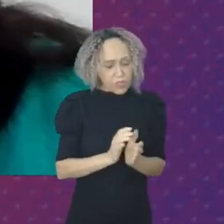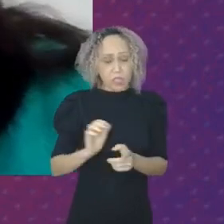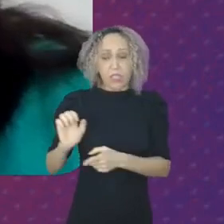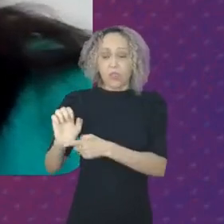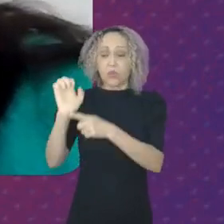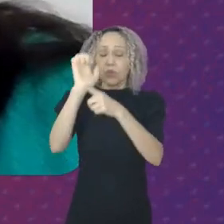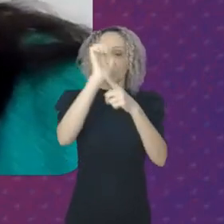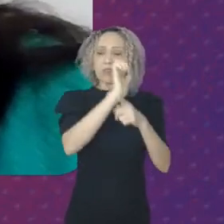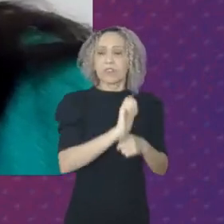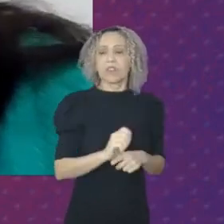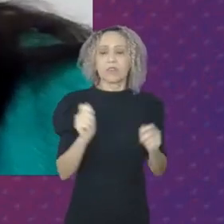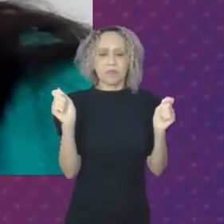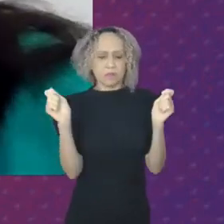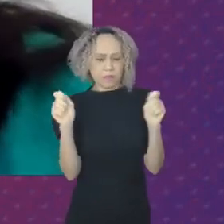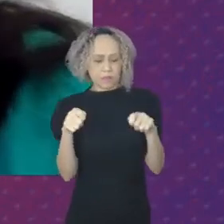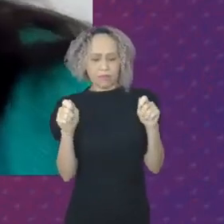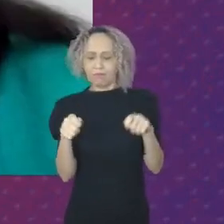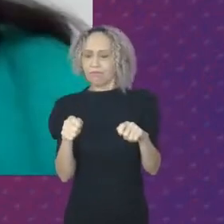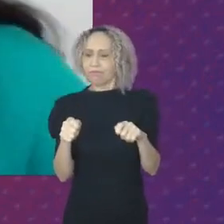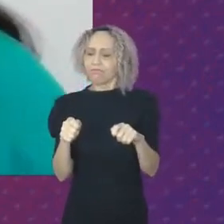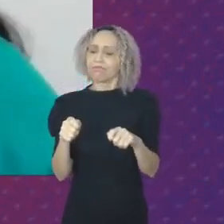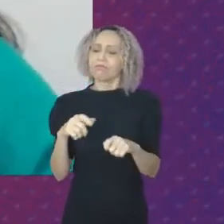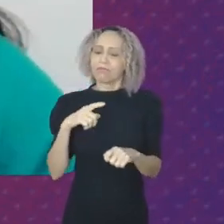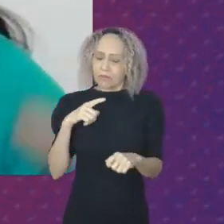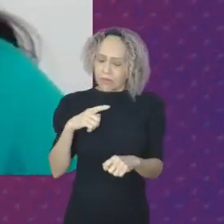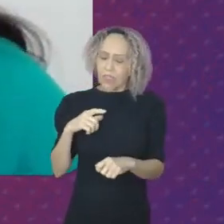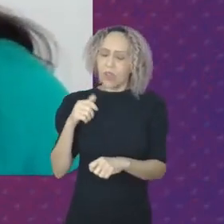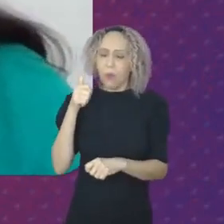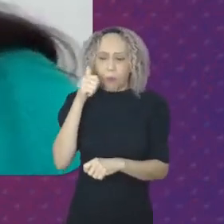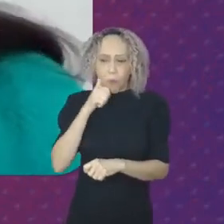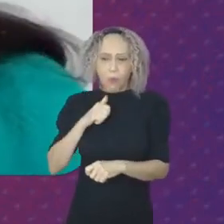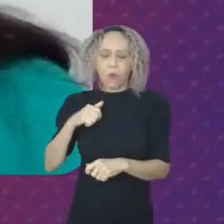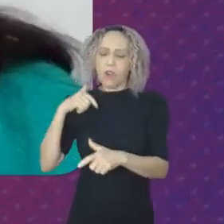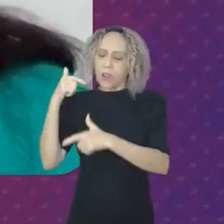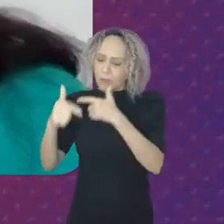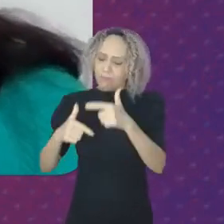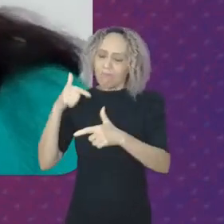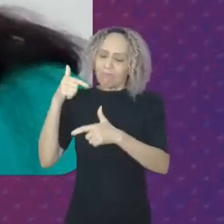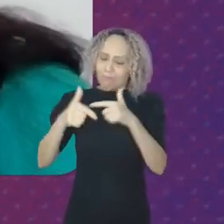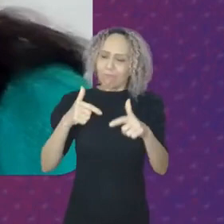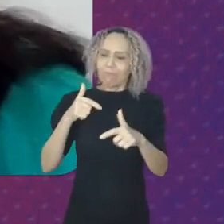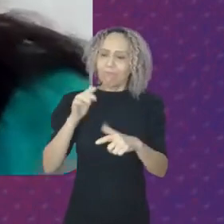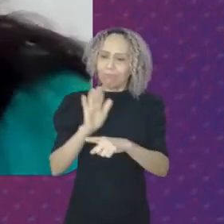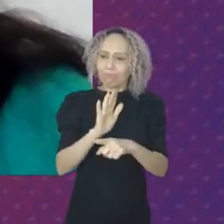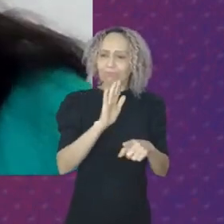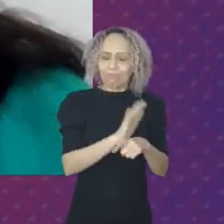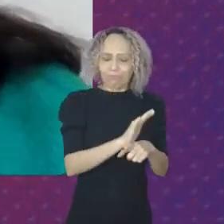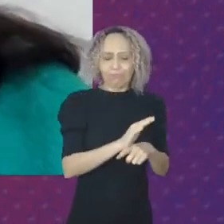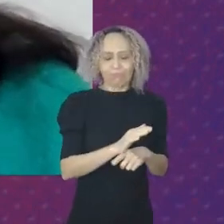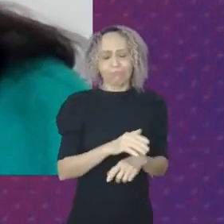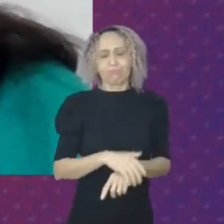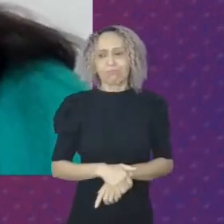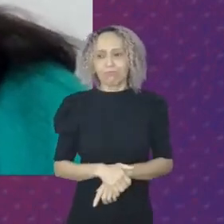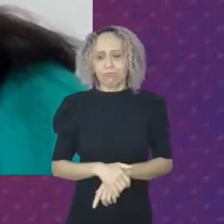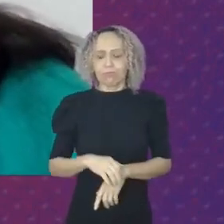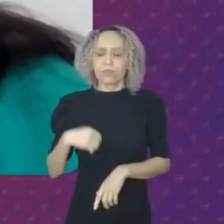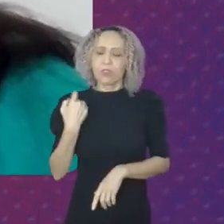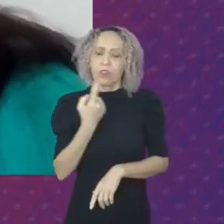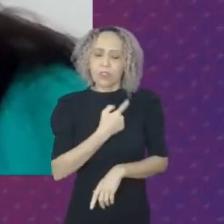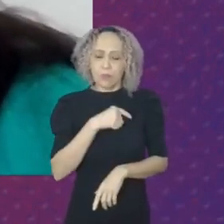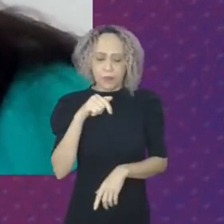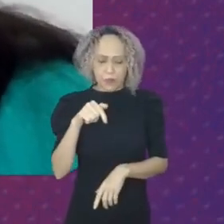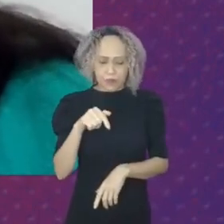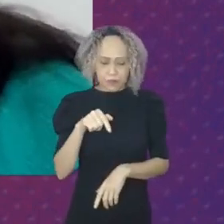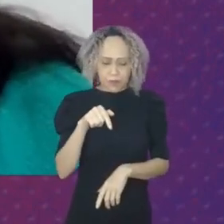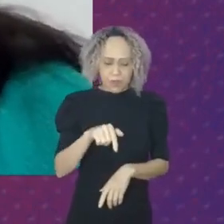ter secretárias estaduais de mulheres atuando. Nós estamos saindo, já realizamos essa semana,